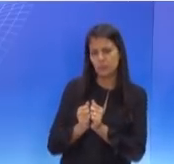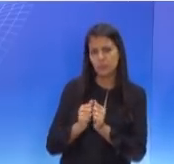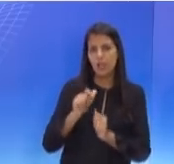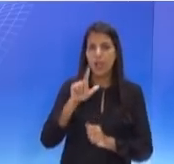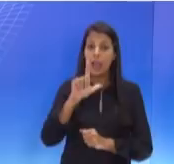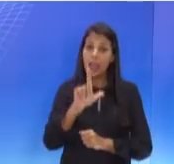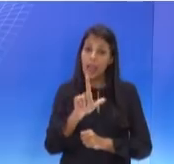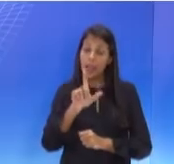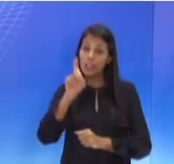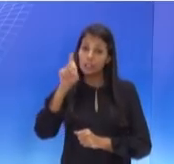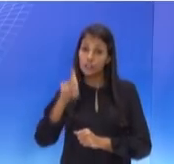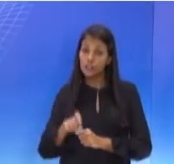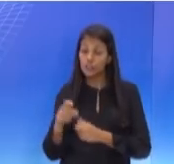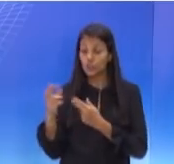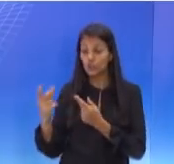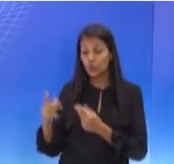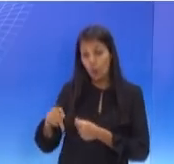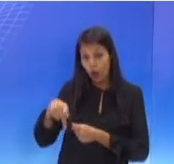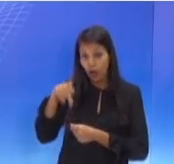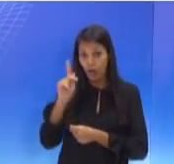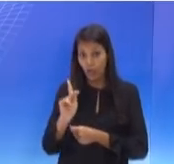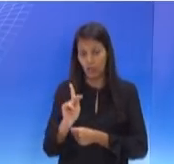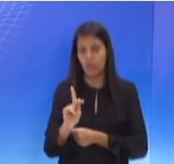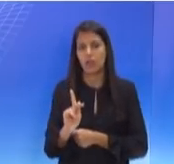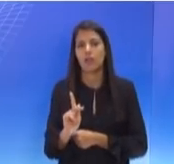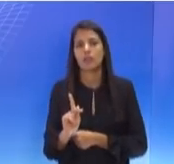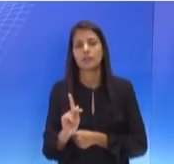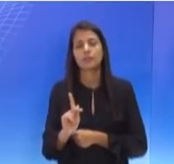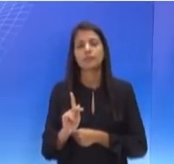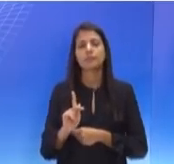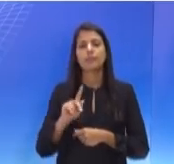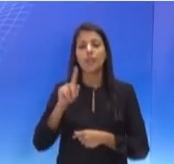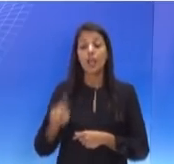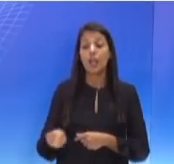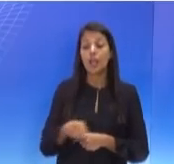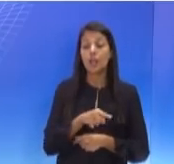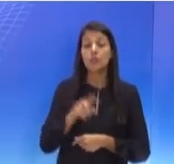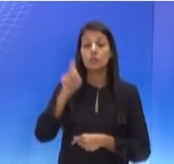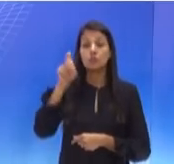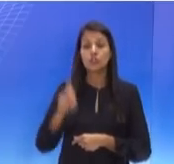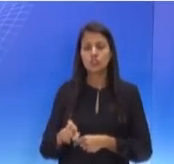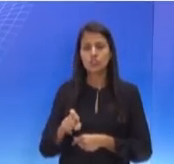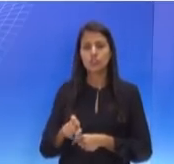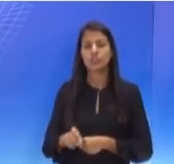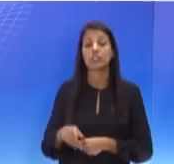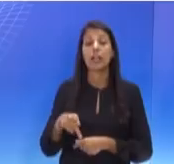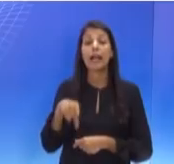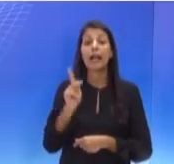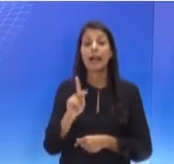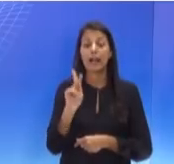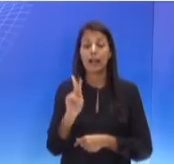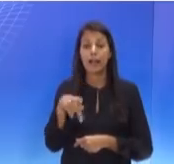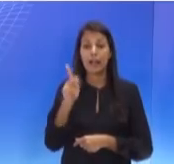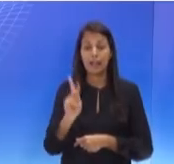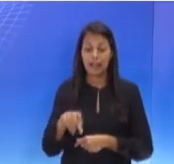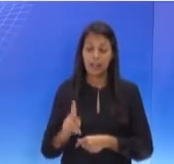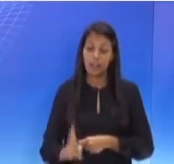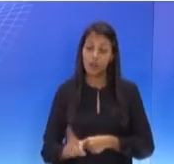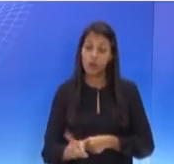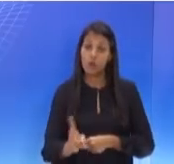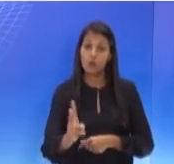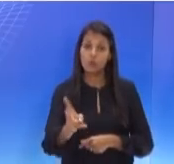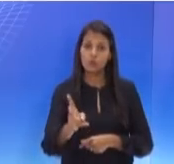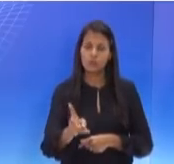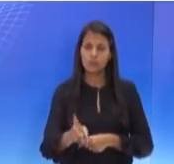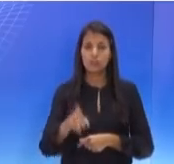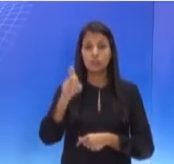x é igual a K seno de x, sendo K uma constante, e supondo-se que x está entre 0